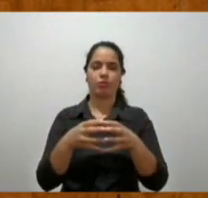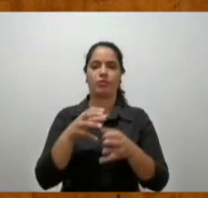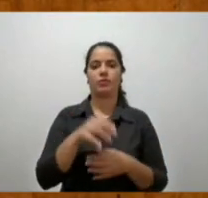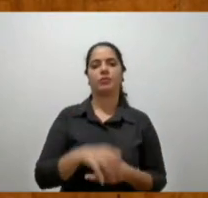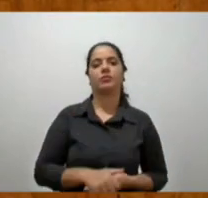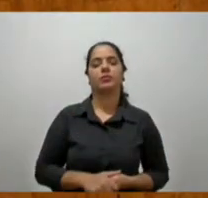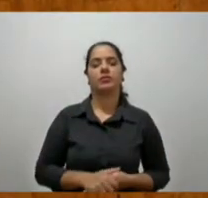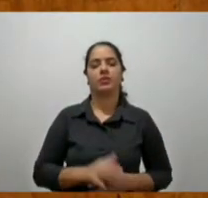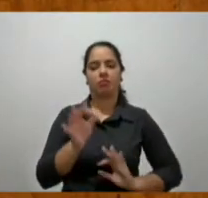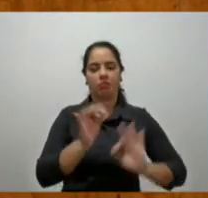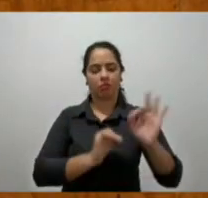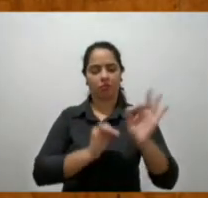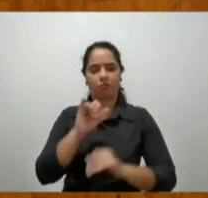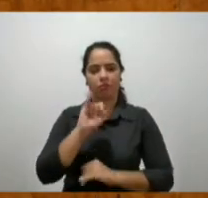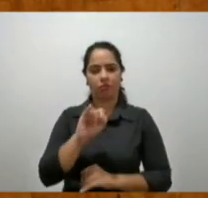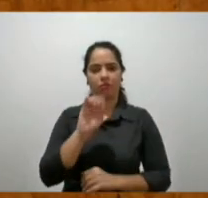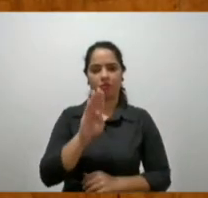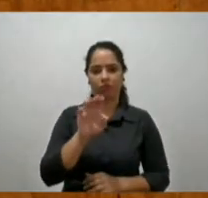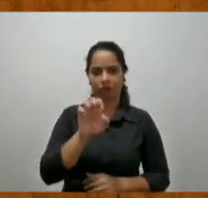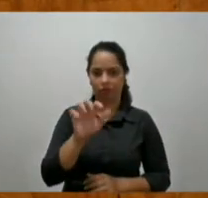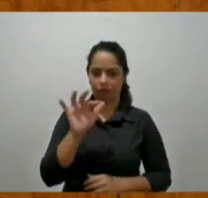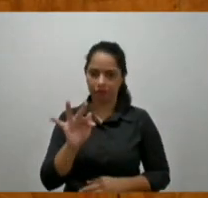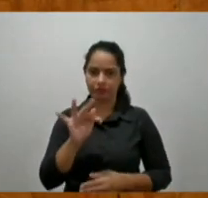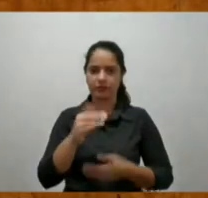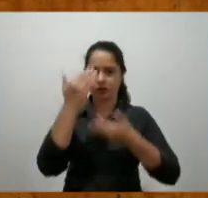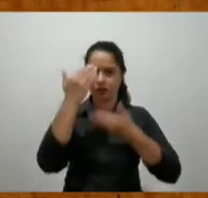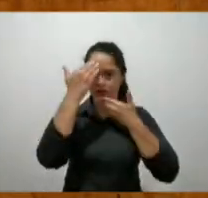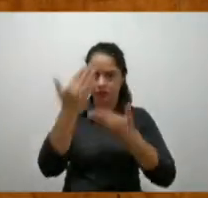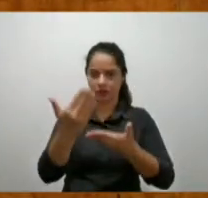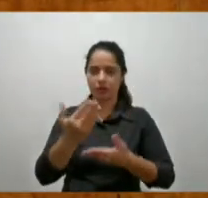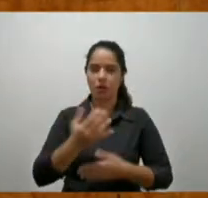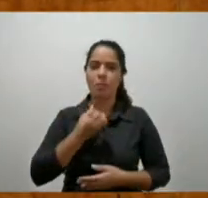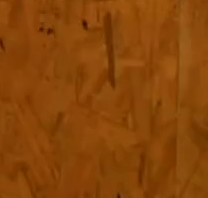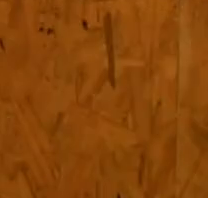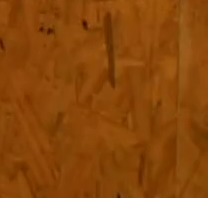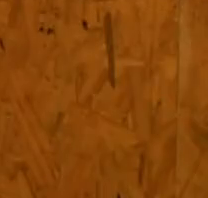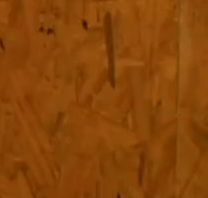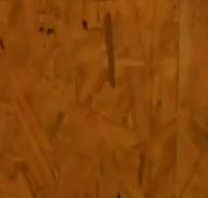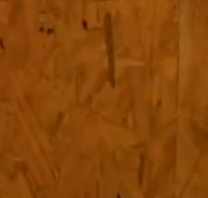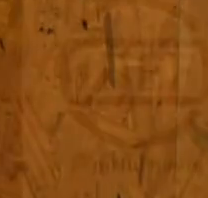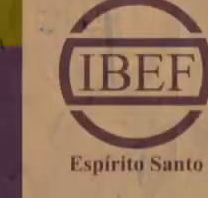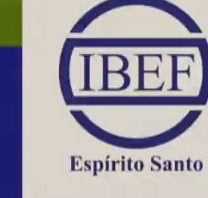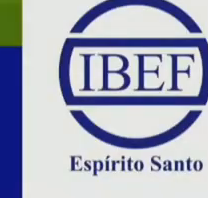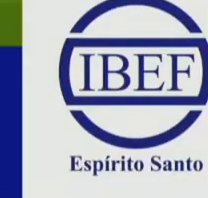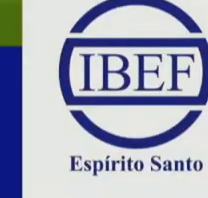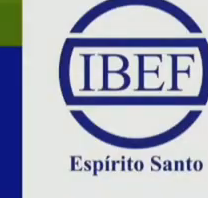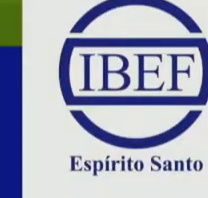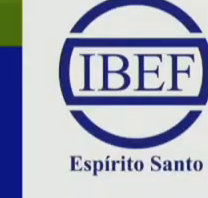Agradeço, desejo a todos um excelente sábado e um excelente final de semana com a família. Tchau, tchau.